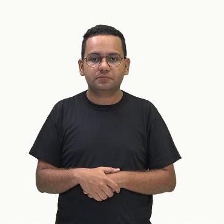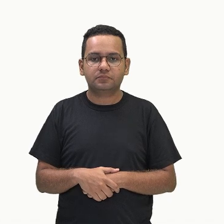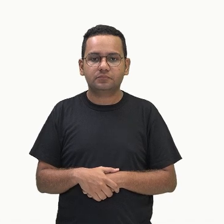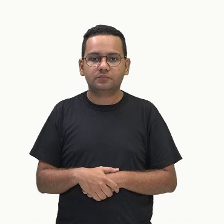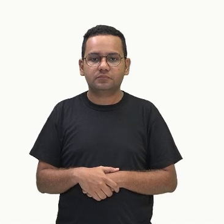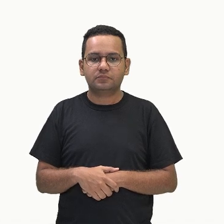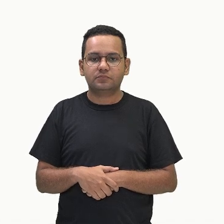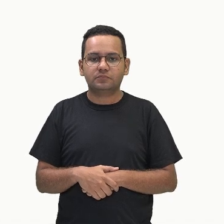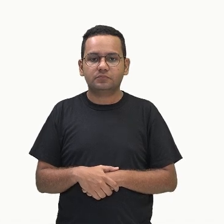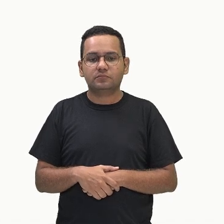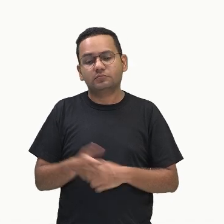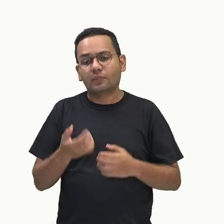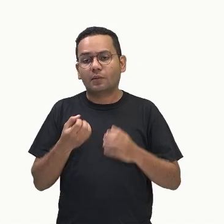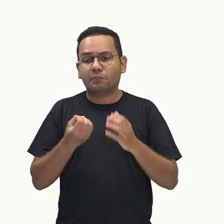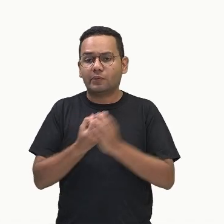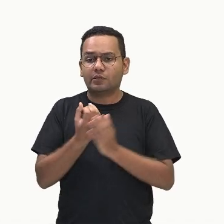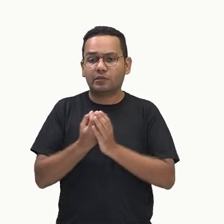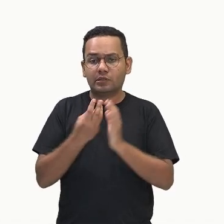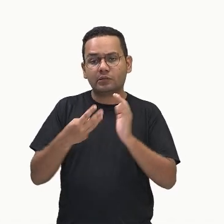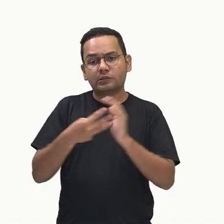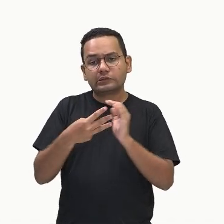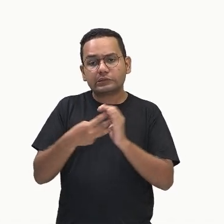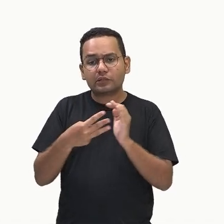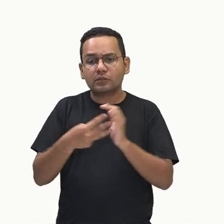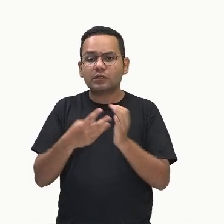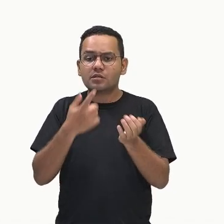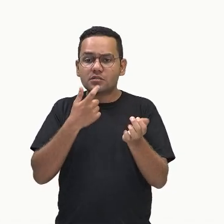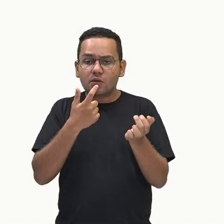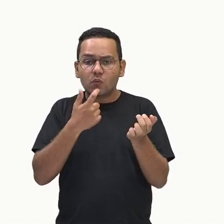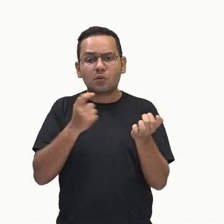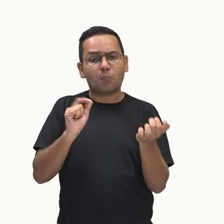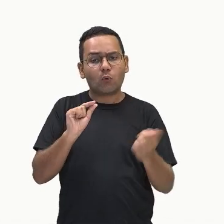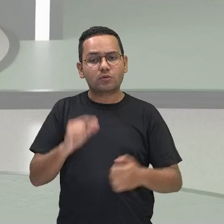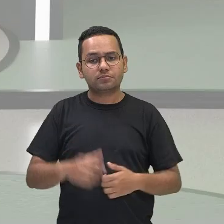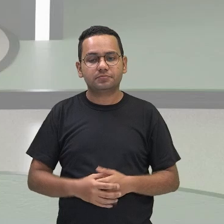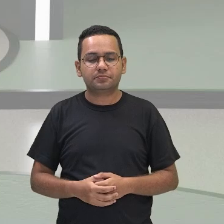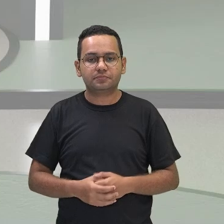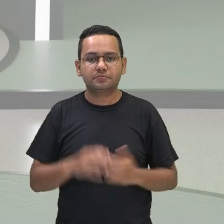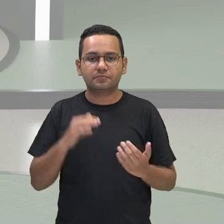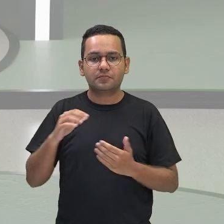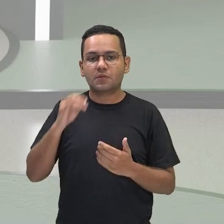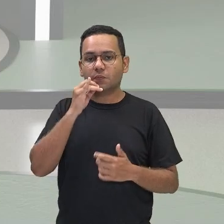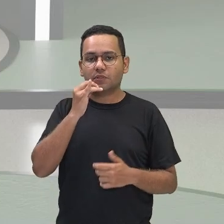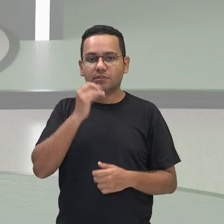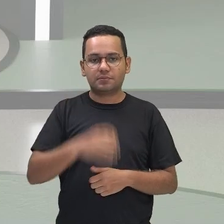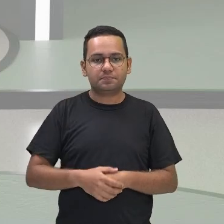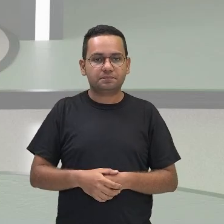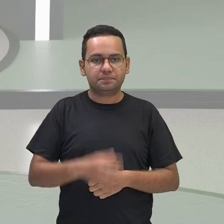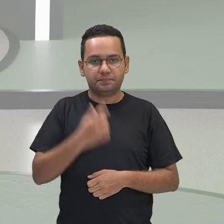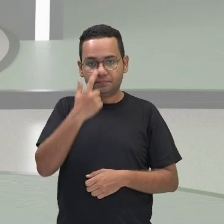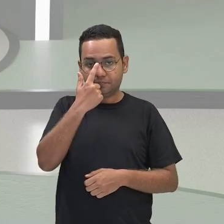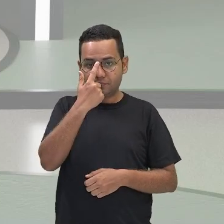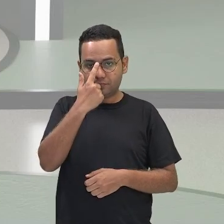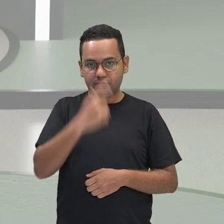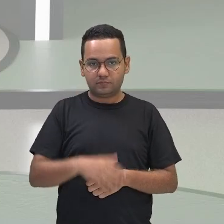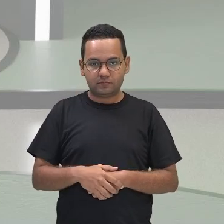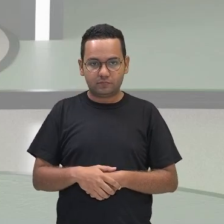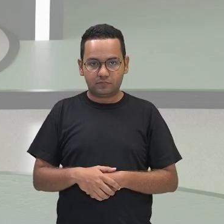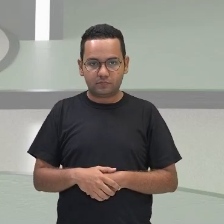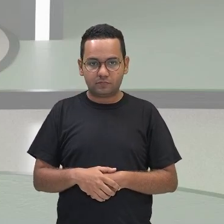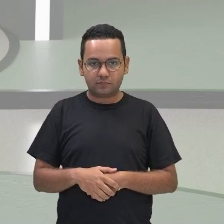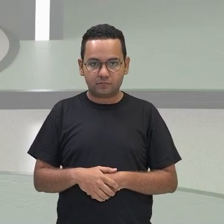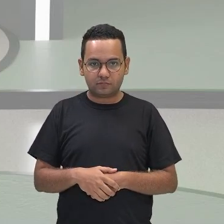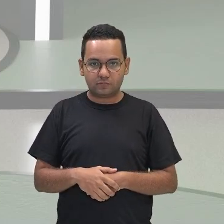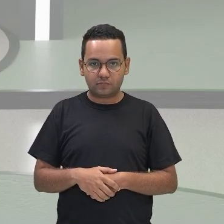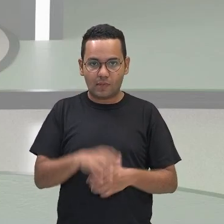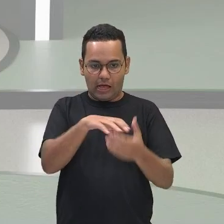poucas células sanguíneas, certo? Então, uma pessoa adulta possui um